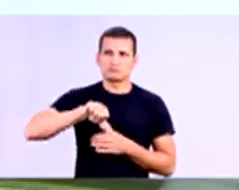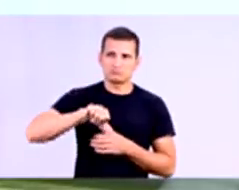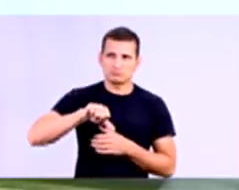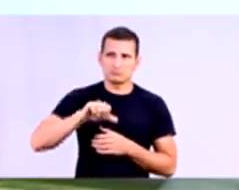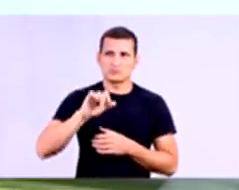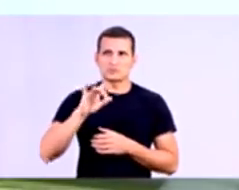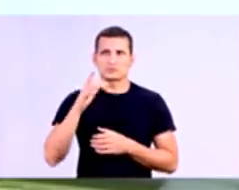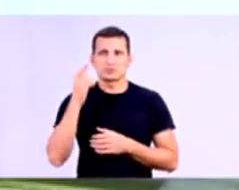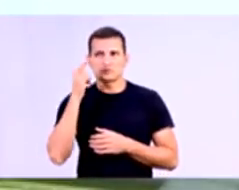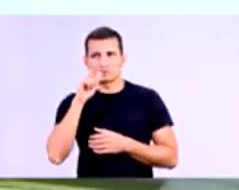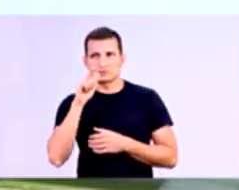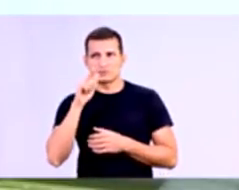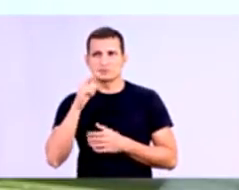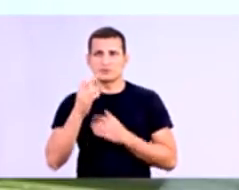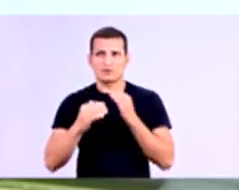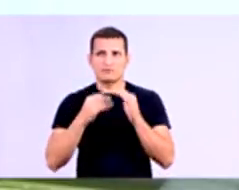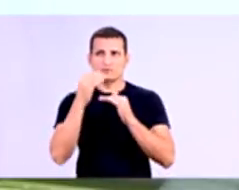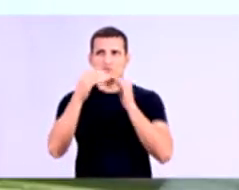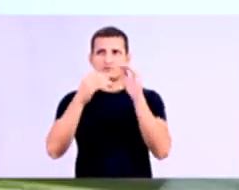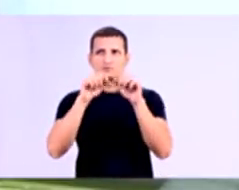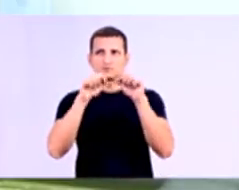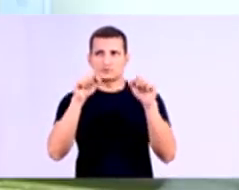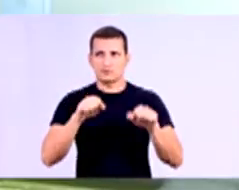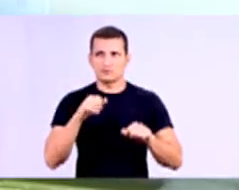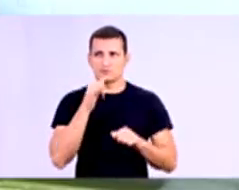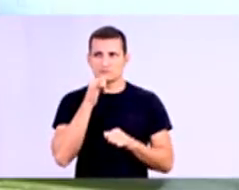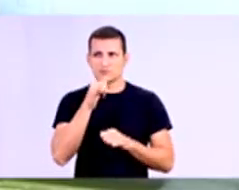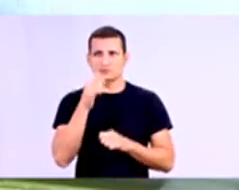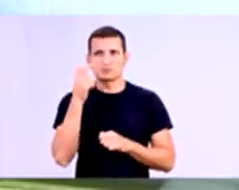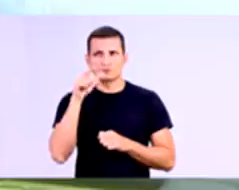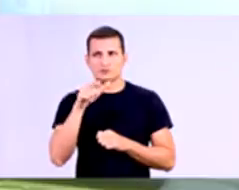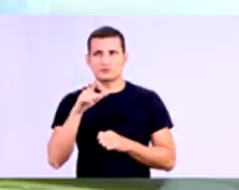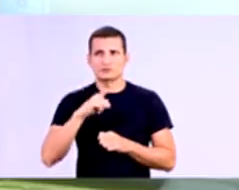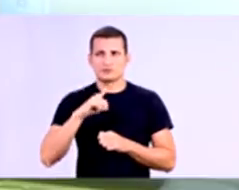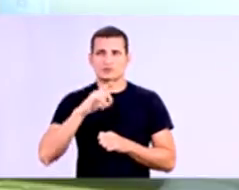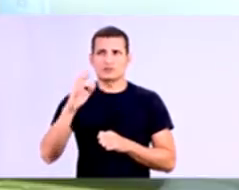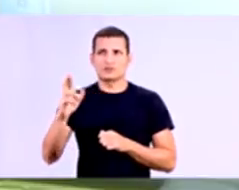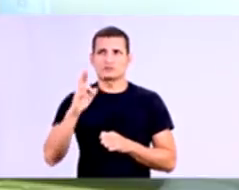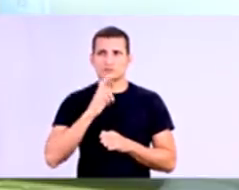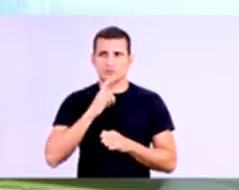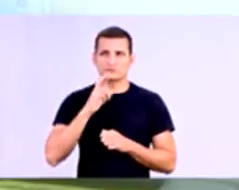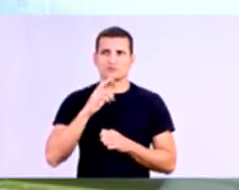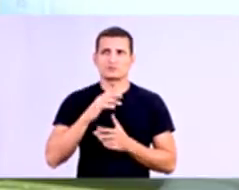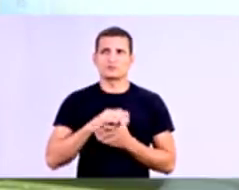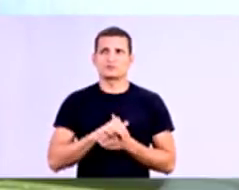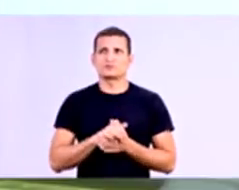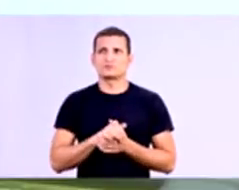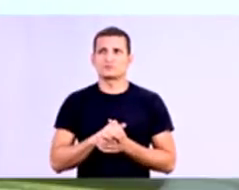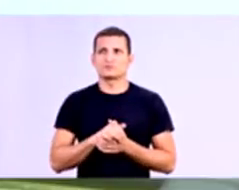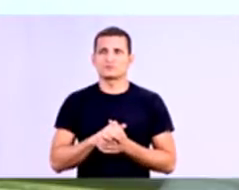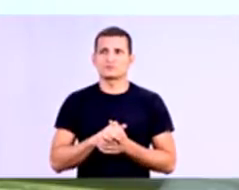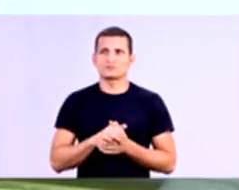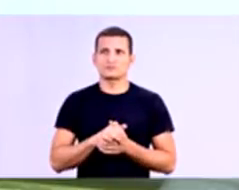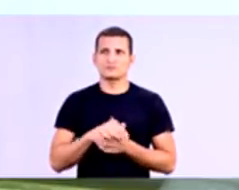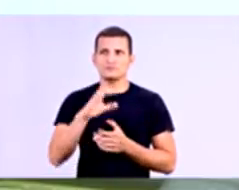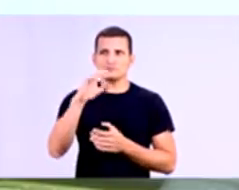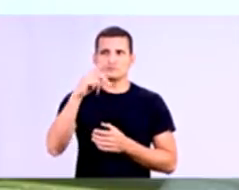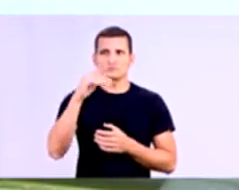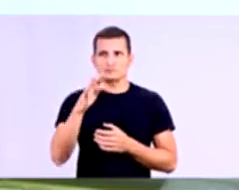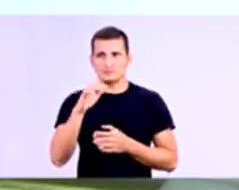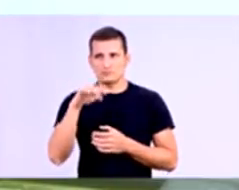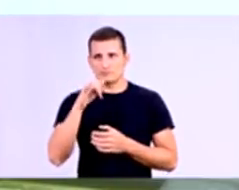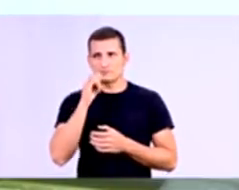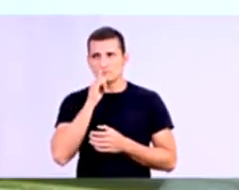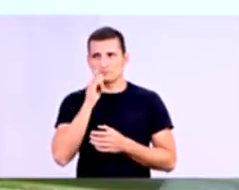eu só consigo evoluir no meu sistema se eu conseguir obter a resposta da Receita Federal. Isso é um